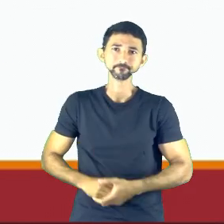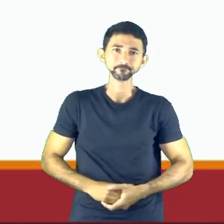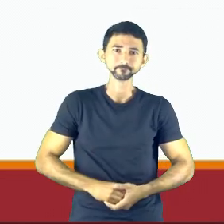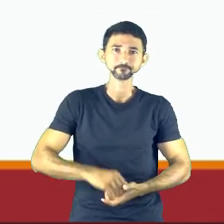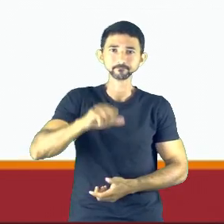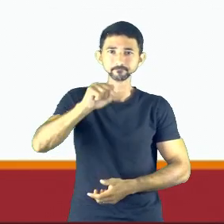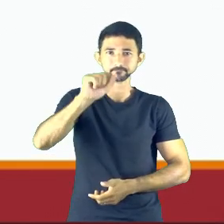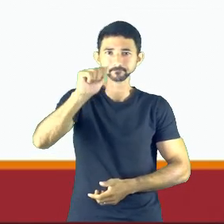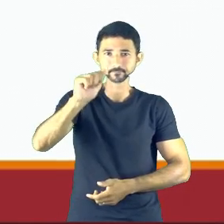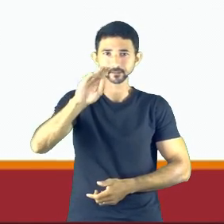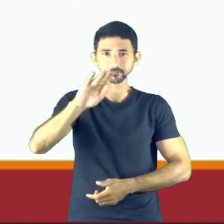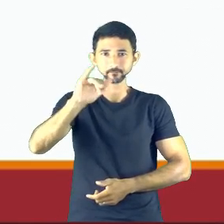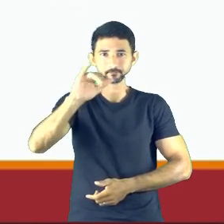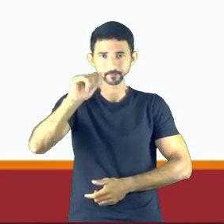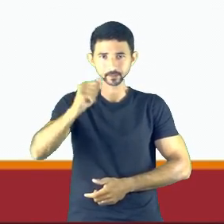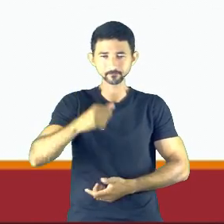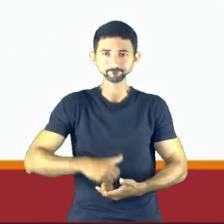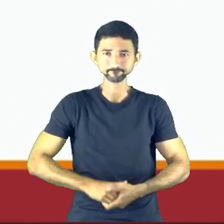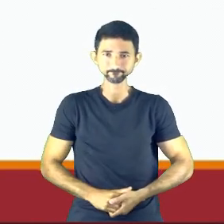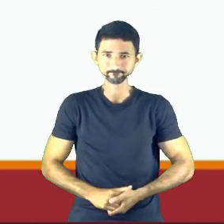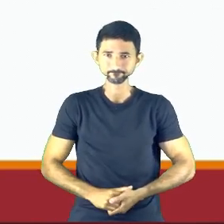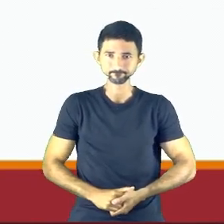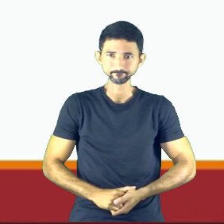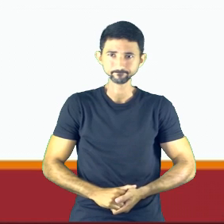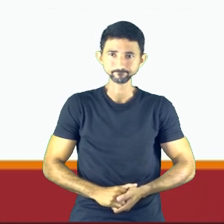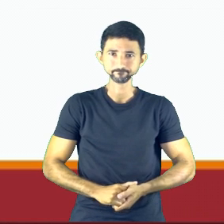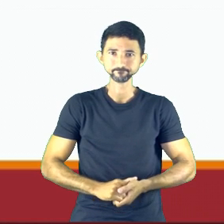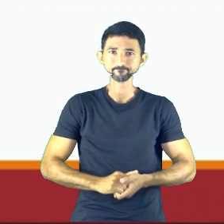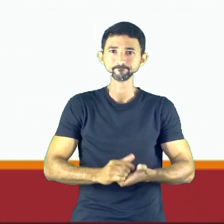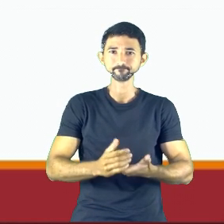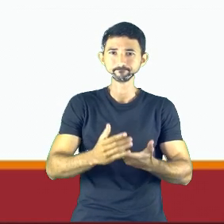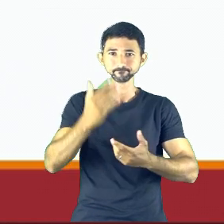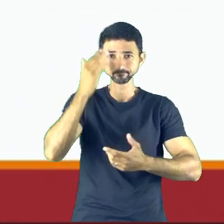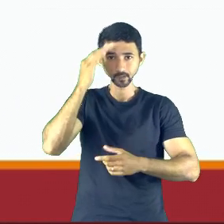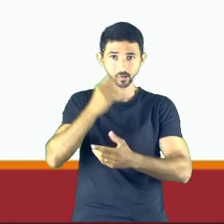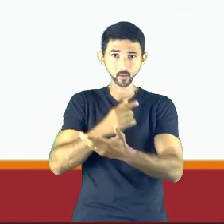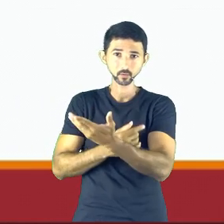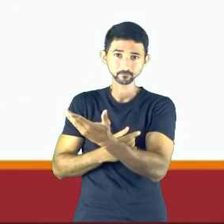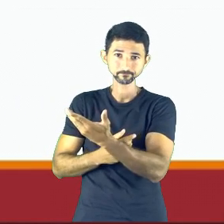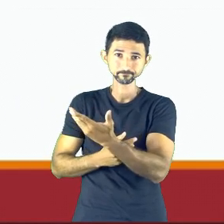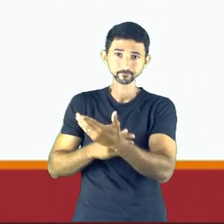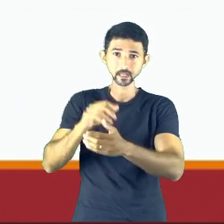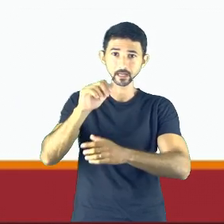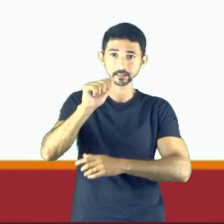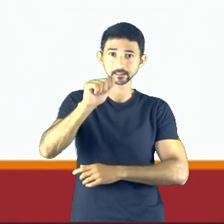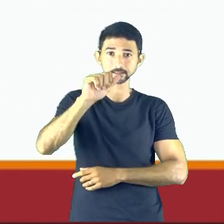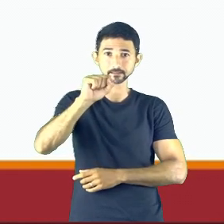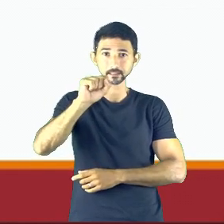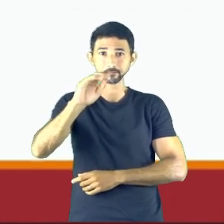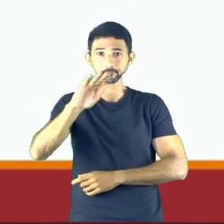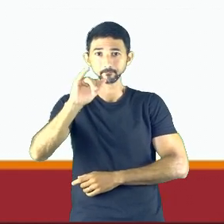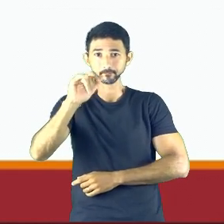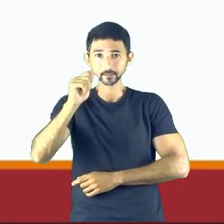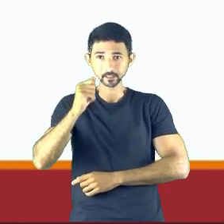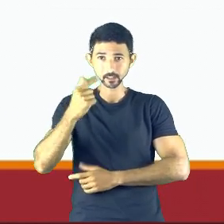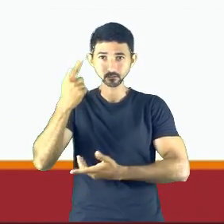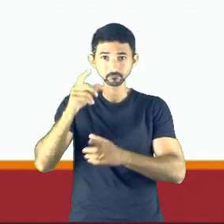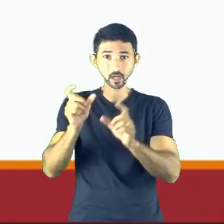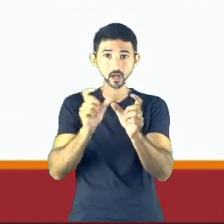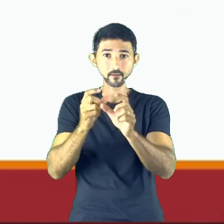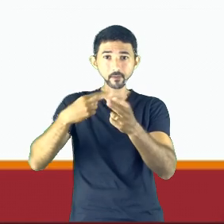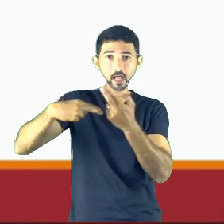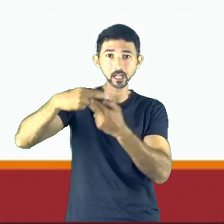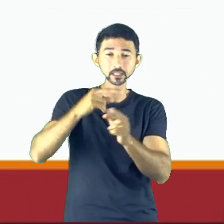aqui, ó, a palavra sabia, beleza? Olha só, sabia sem acento está relacionada ao